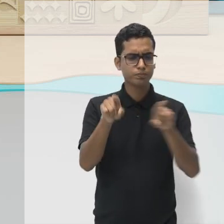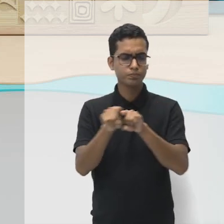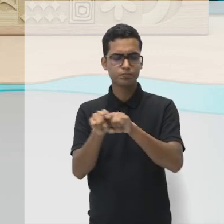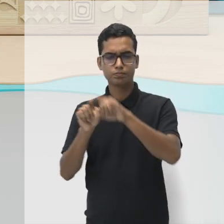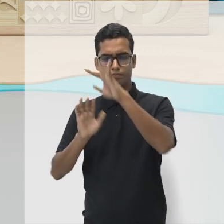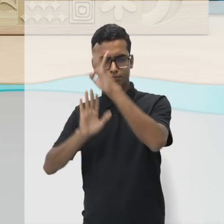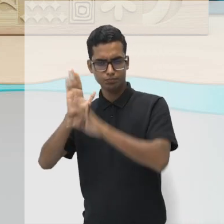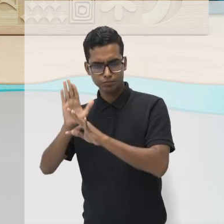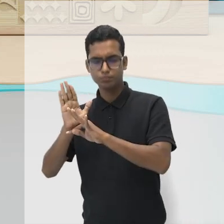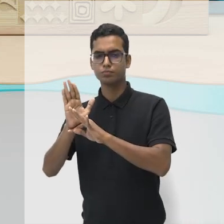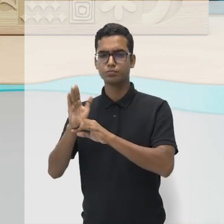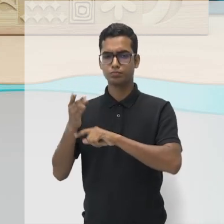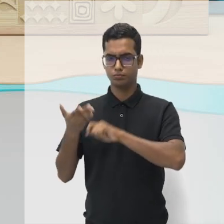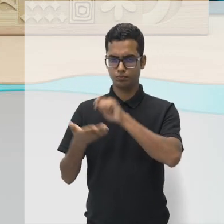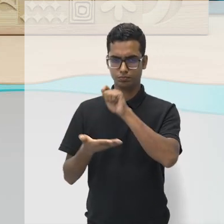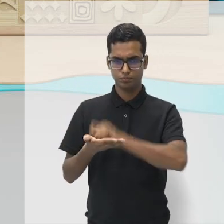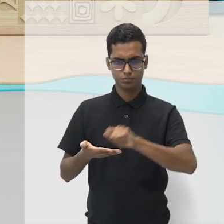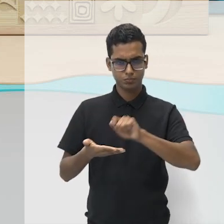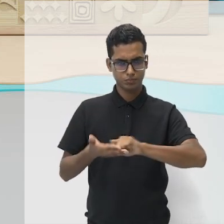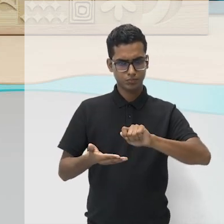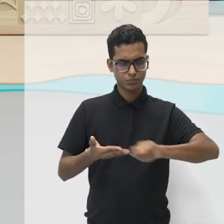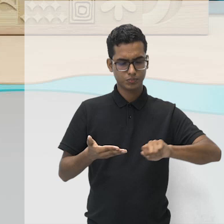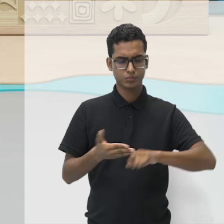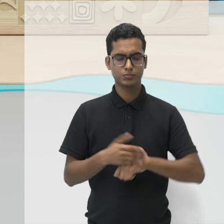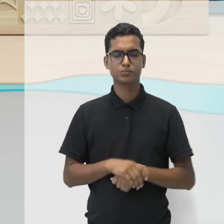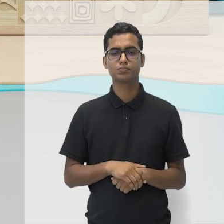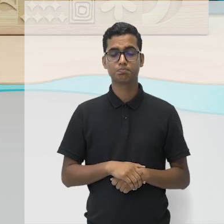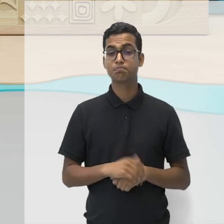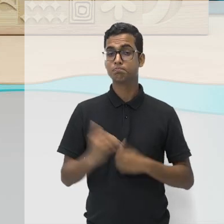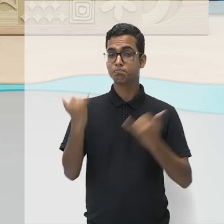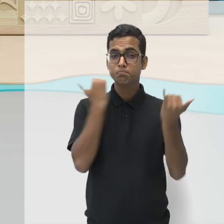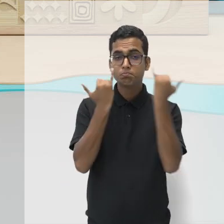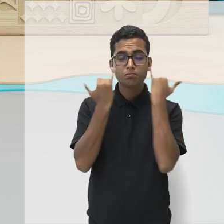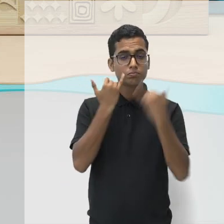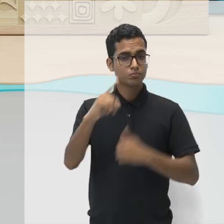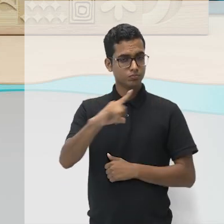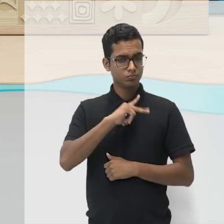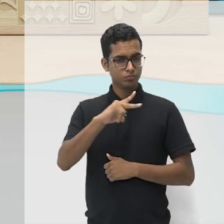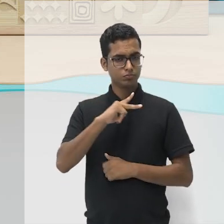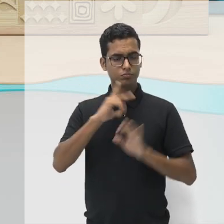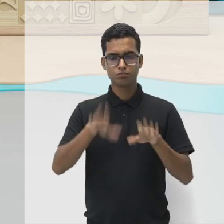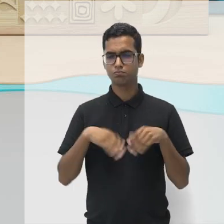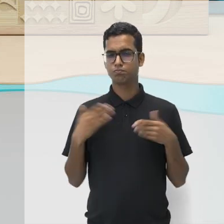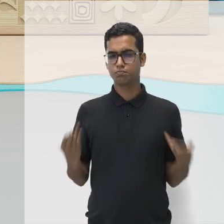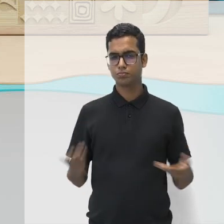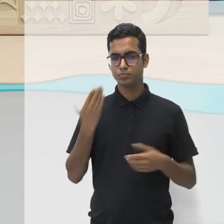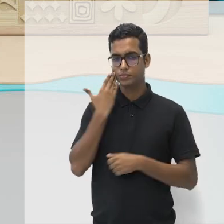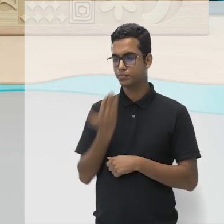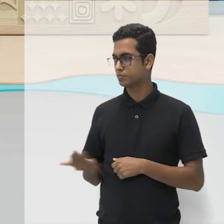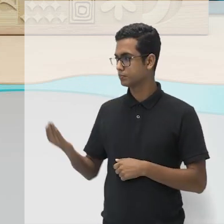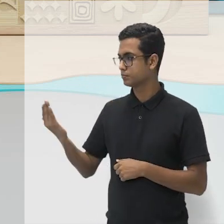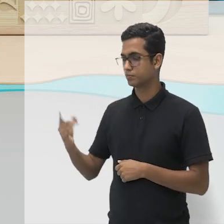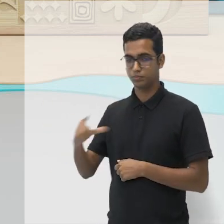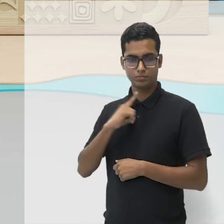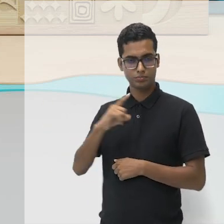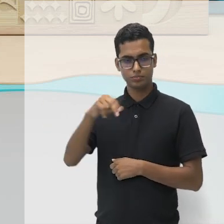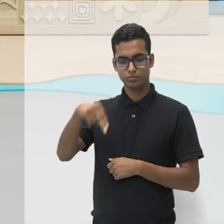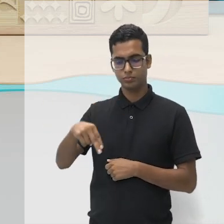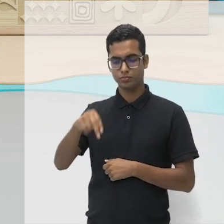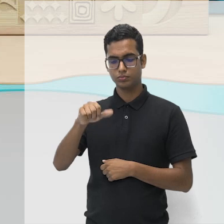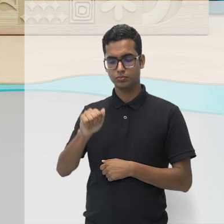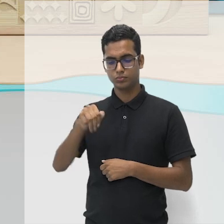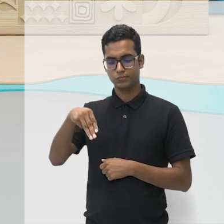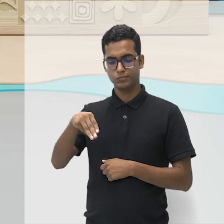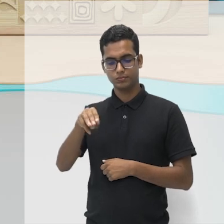tá certo? Então, quais são as informações pessoais, né, que nós temos? Então, primeiramente, nós vamos ter name, né, o teu nome,